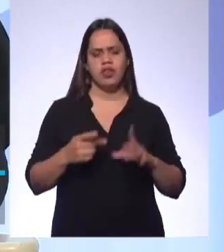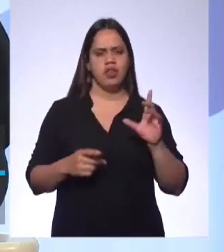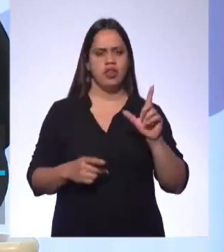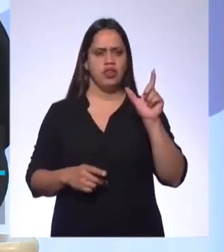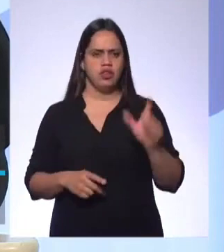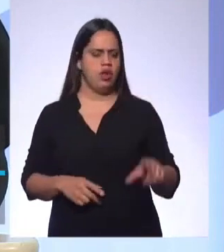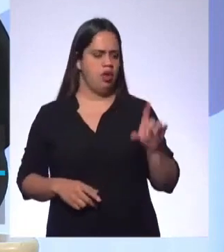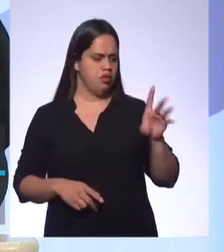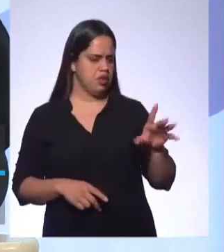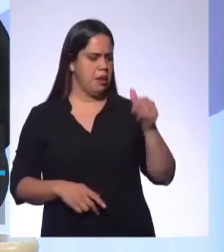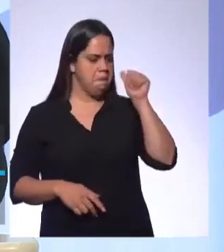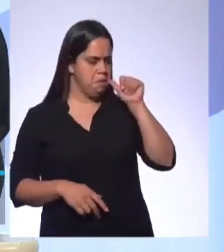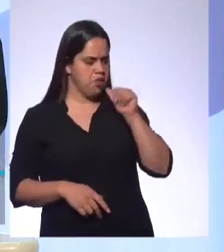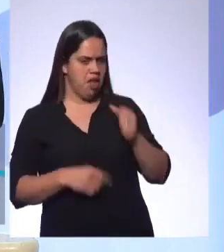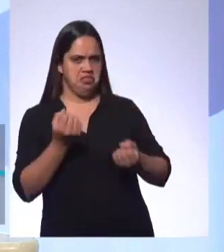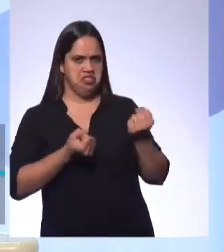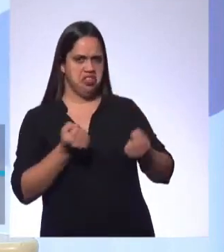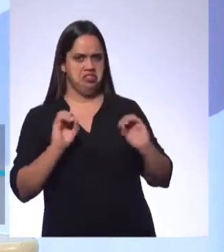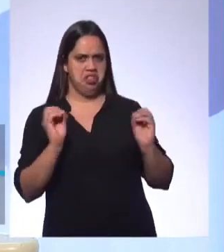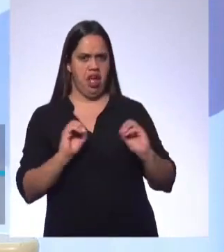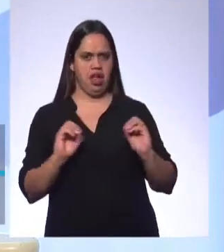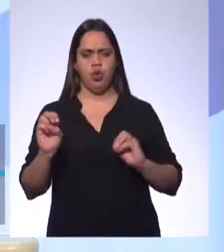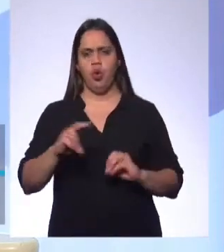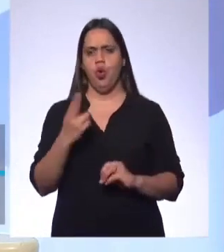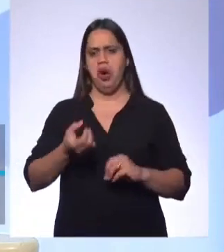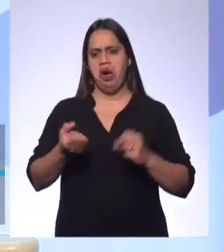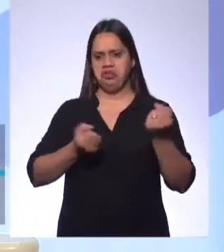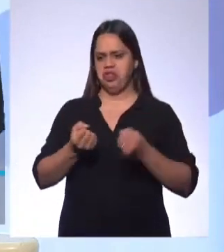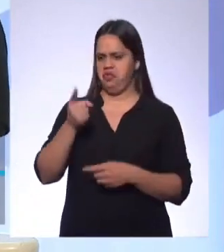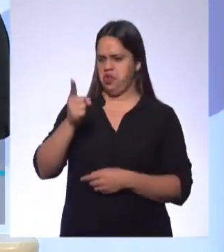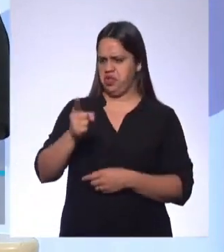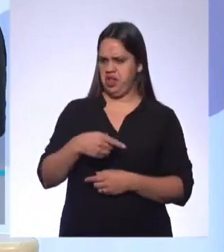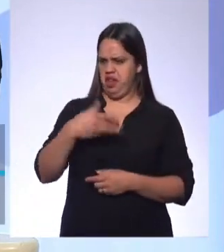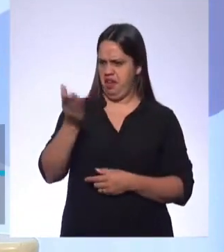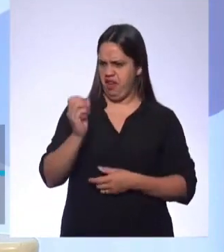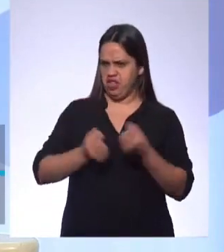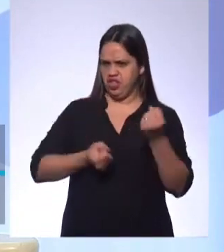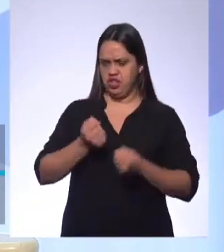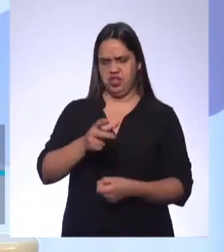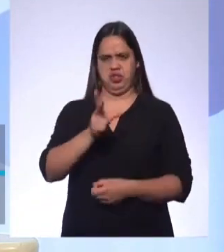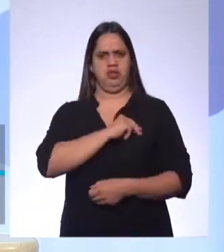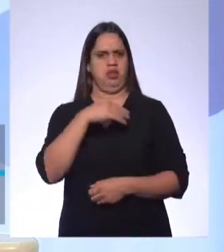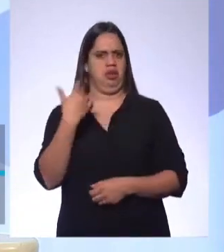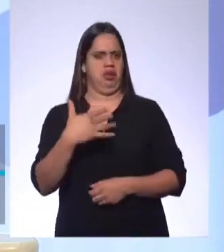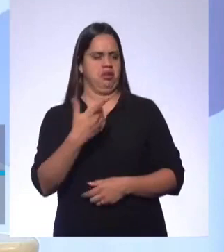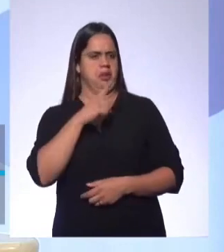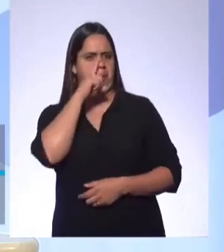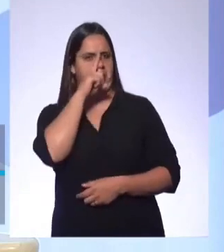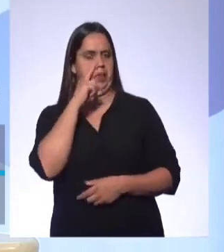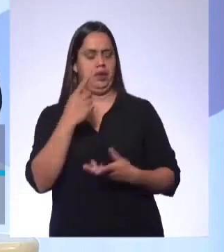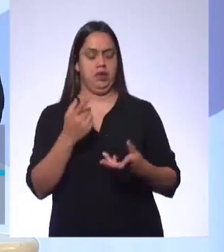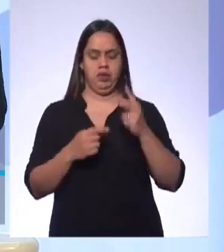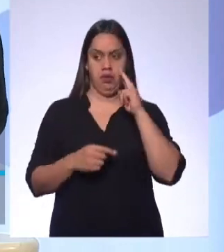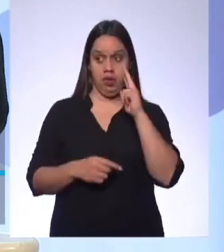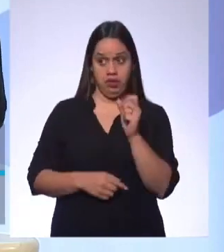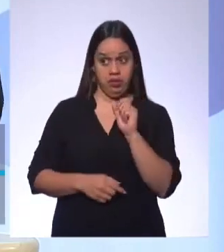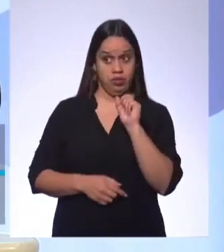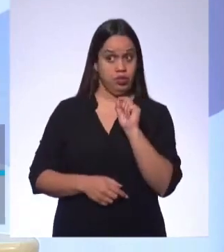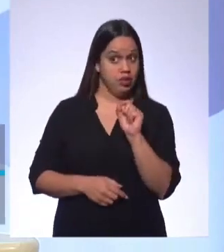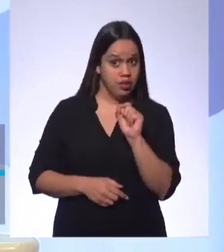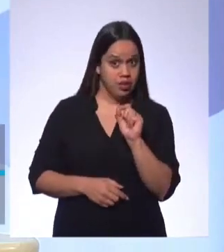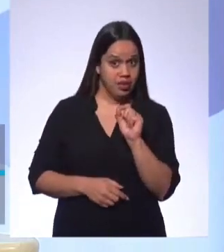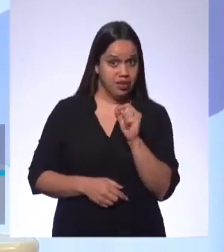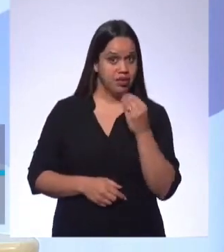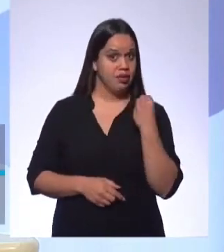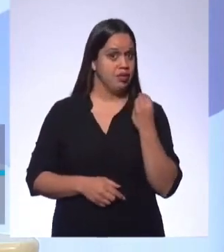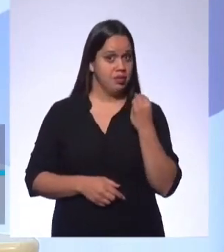dirigia mal? Uhum. Né? Ou de tipo ir dirigir e falar: nossa, você que vai dirigir, meu Deus, que perigo. E eu, mas como assim?